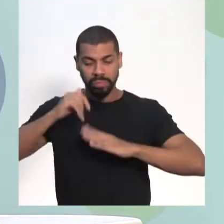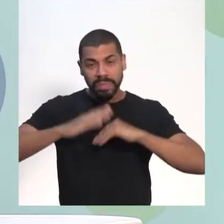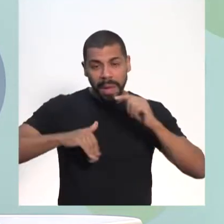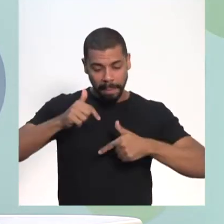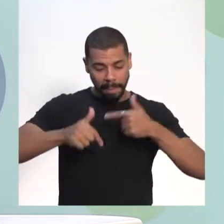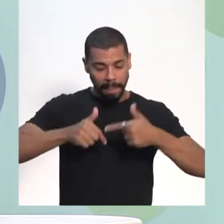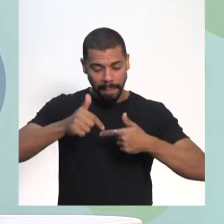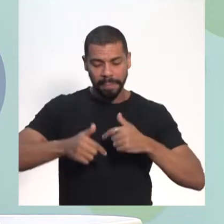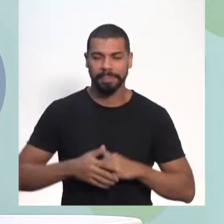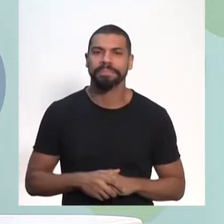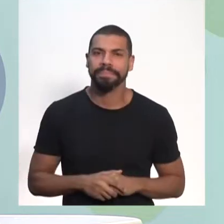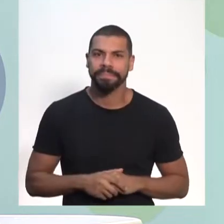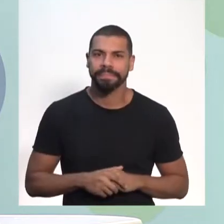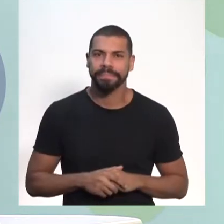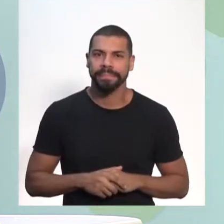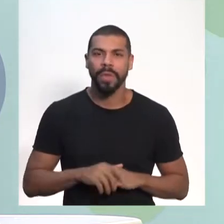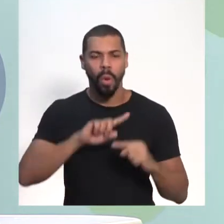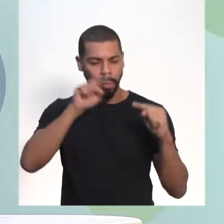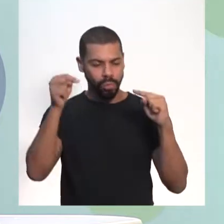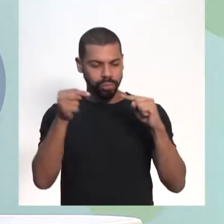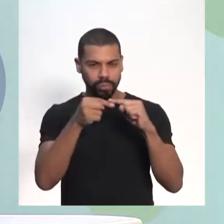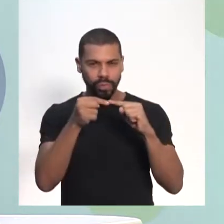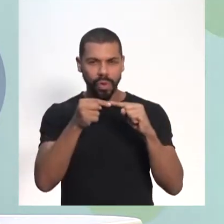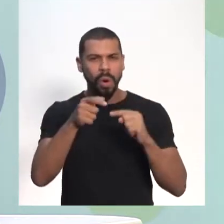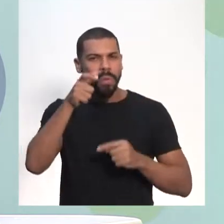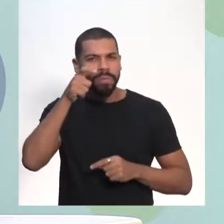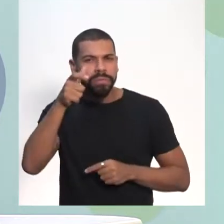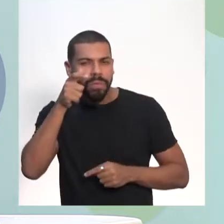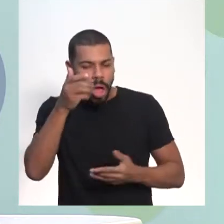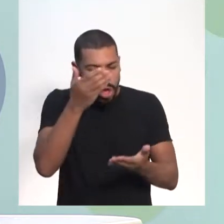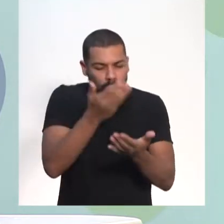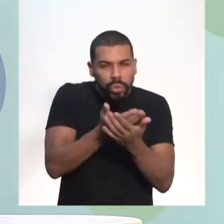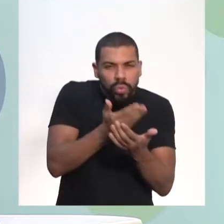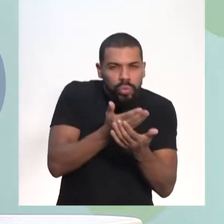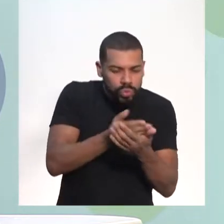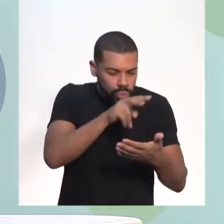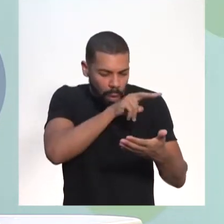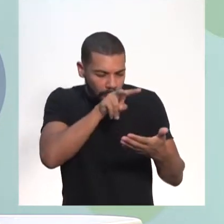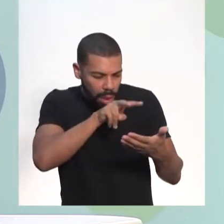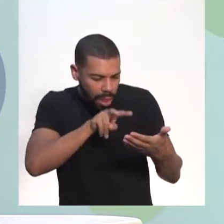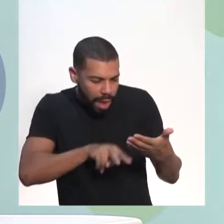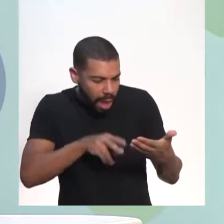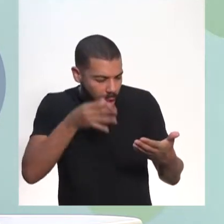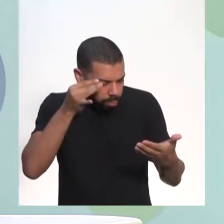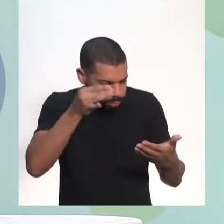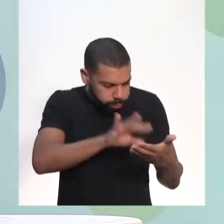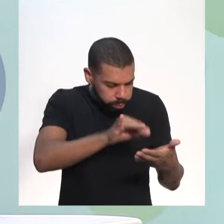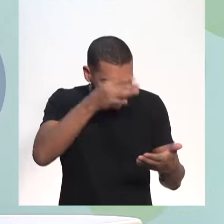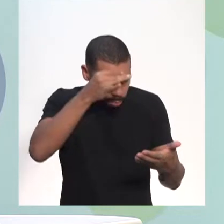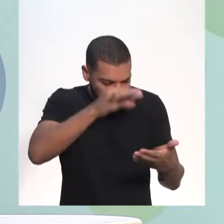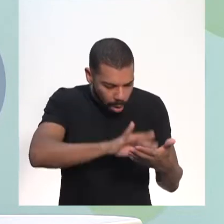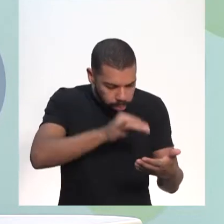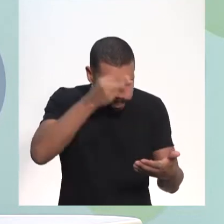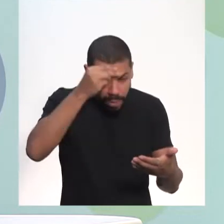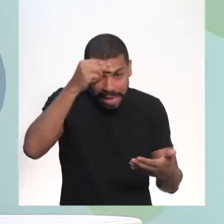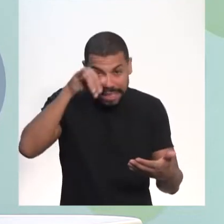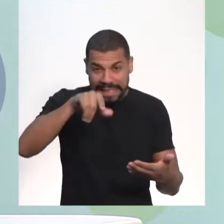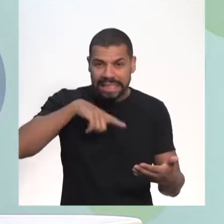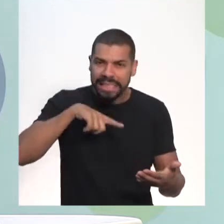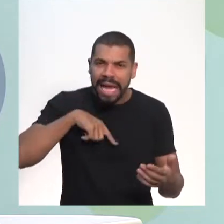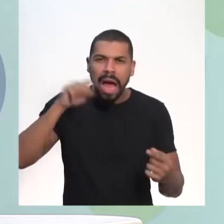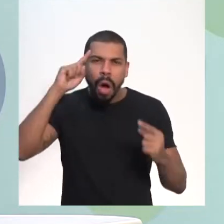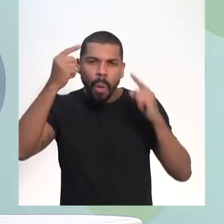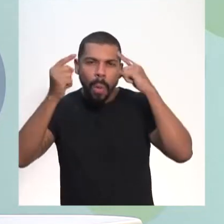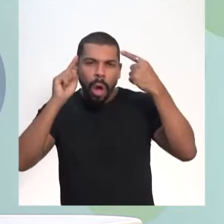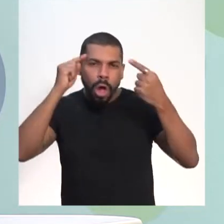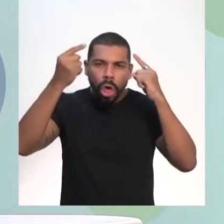tá? Voltem, acessem esse material, estudem, leiam, verifiquem se vocês têm dúvidas,